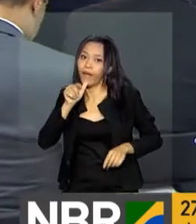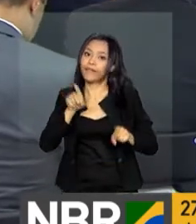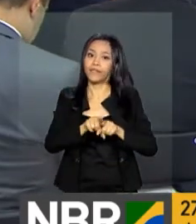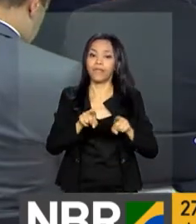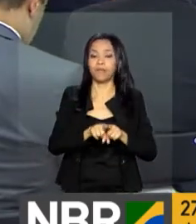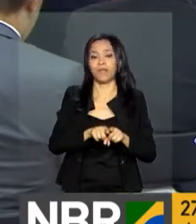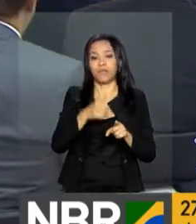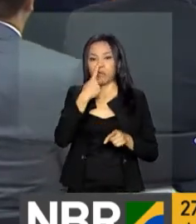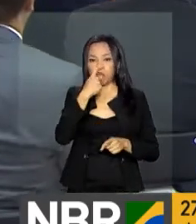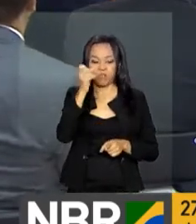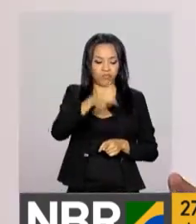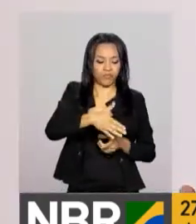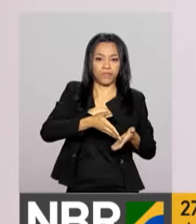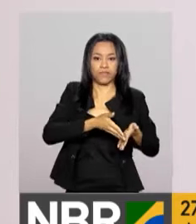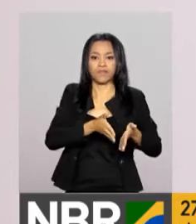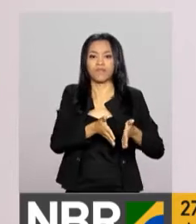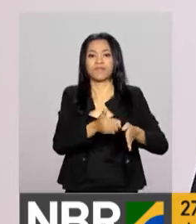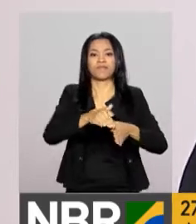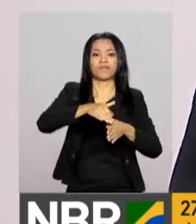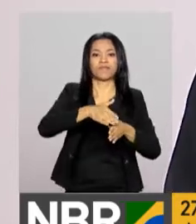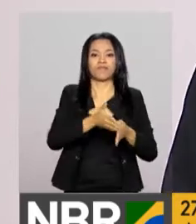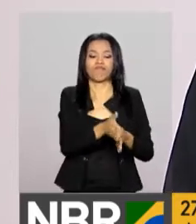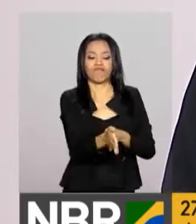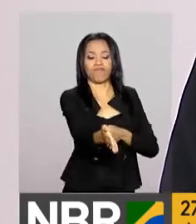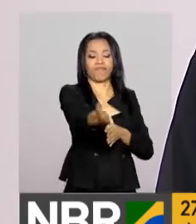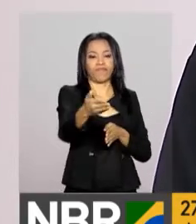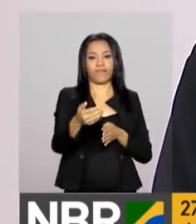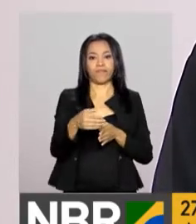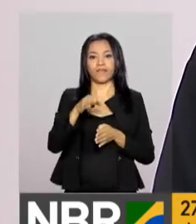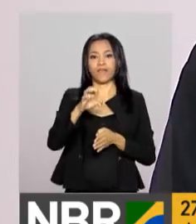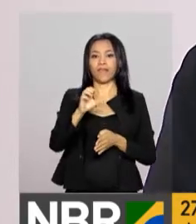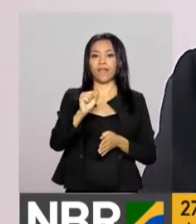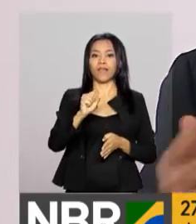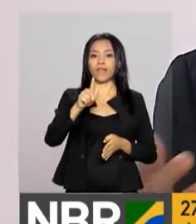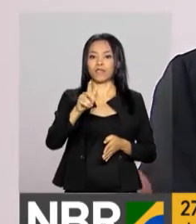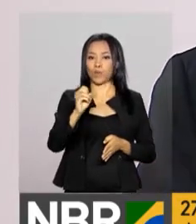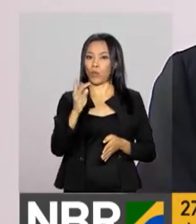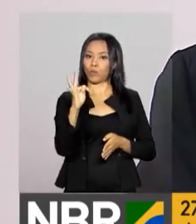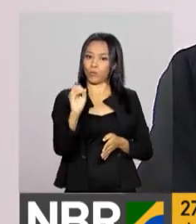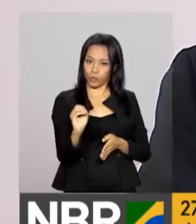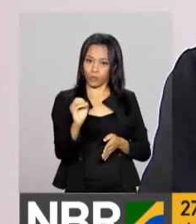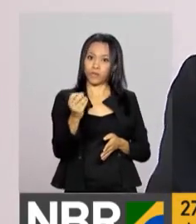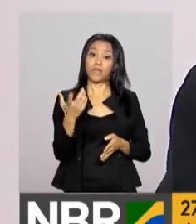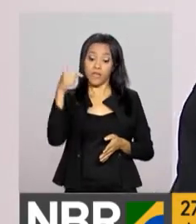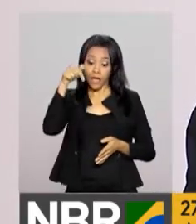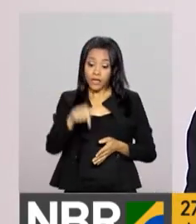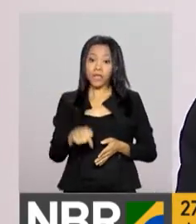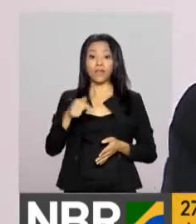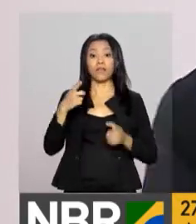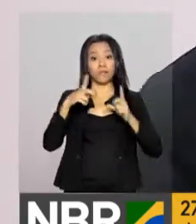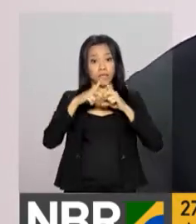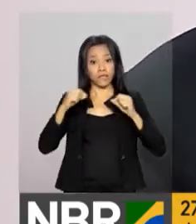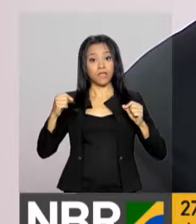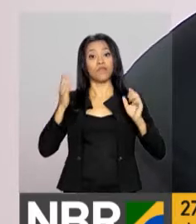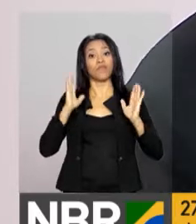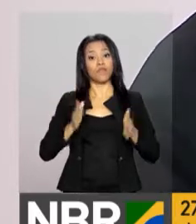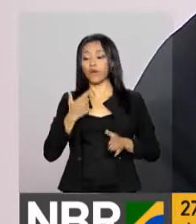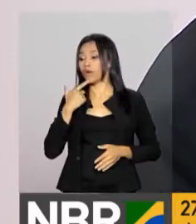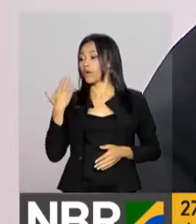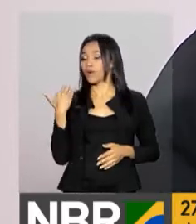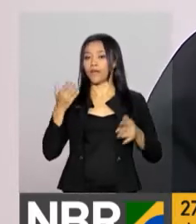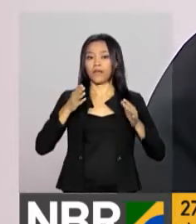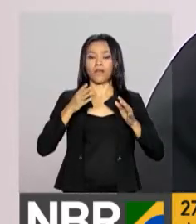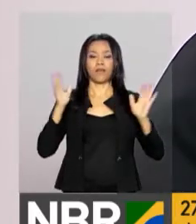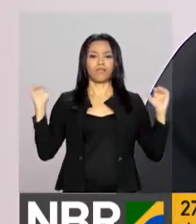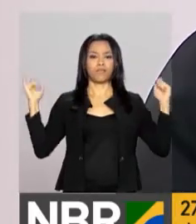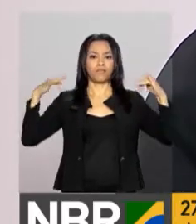que na semana passada nós realizamos aqui em brasília o fórum mundial de águas com mais de 160 mil pessoas